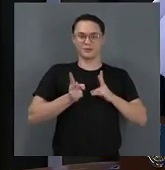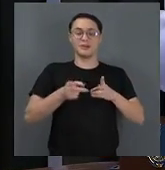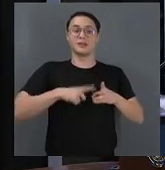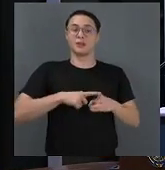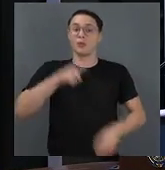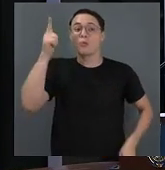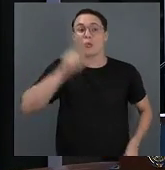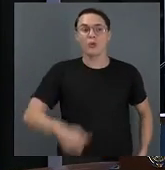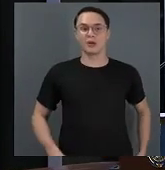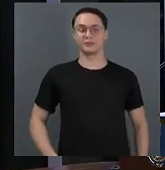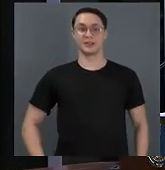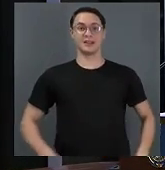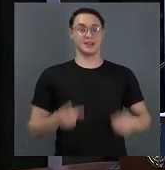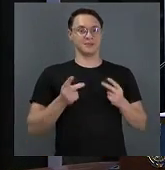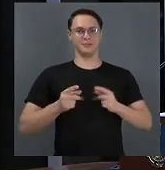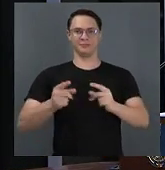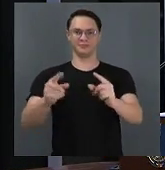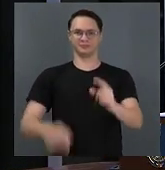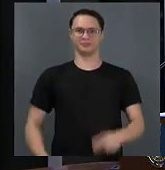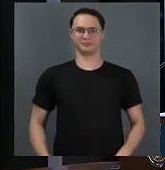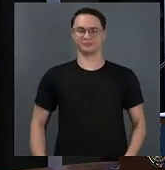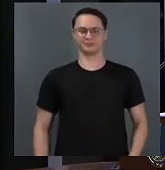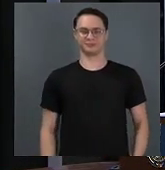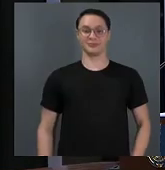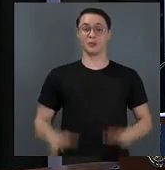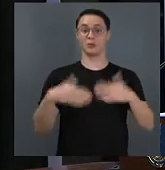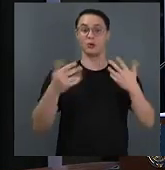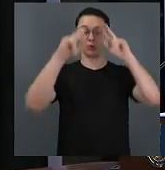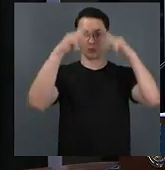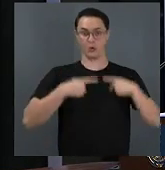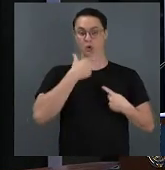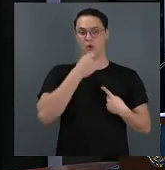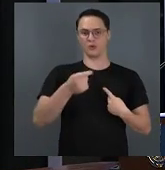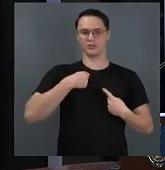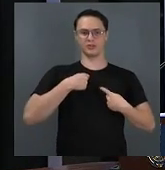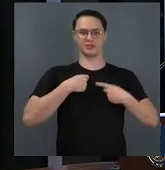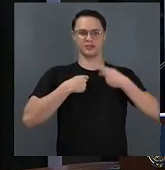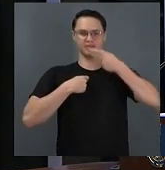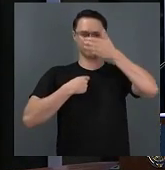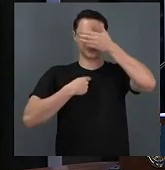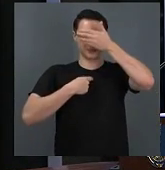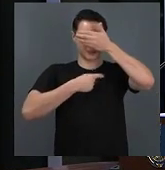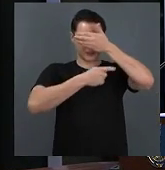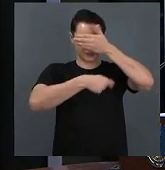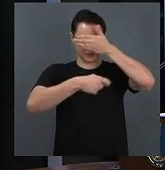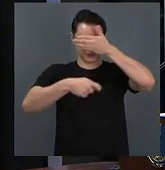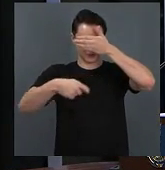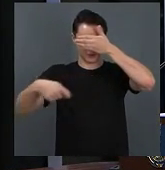conquista eterna do espírito, como diz o grande humanista pacifista Chico Xavier. Tudo passa,